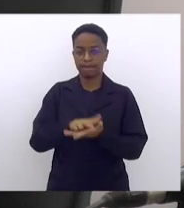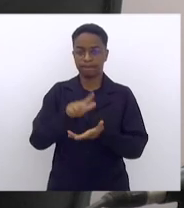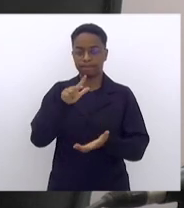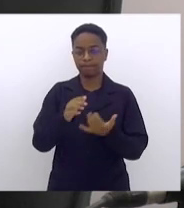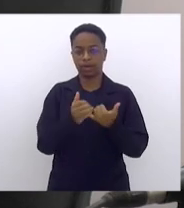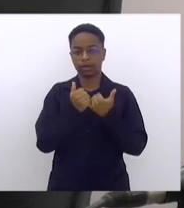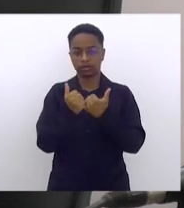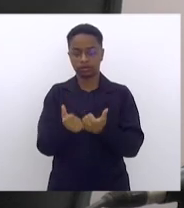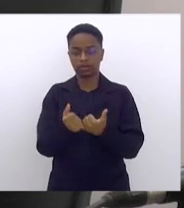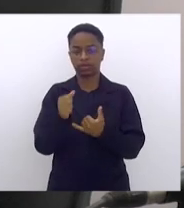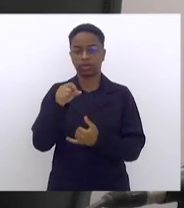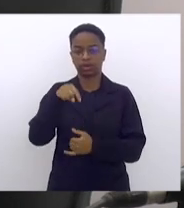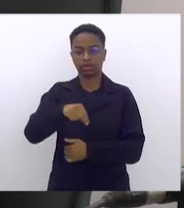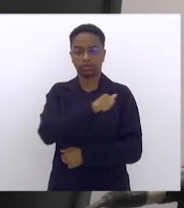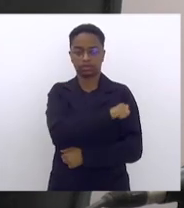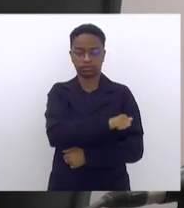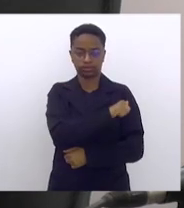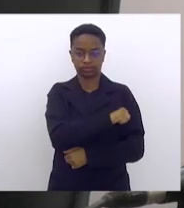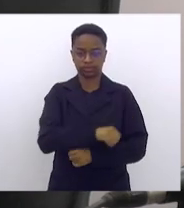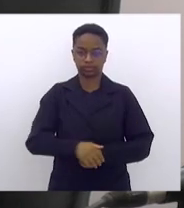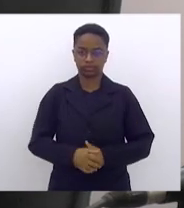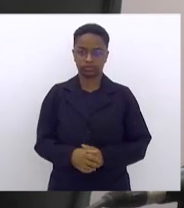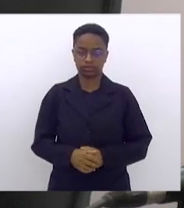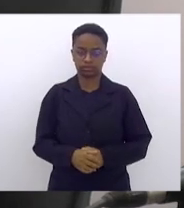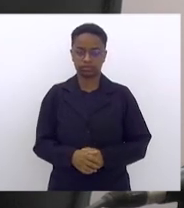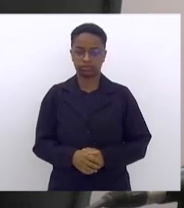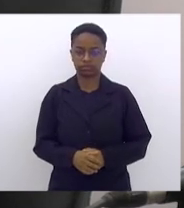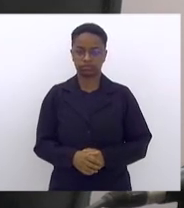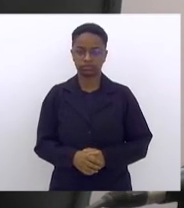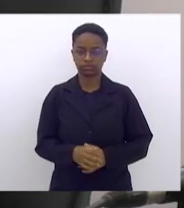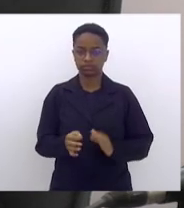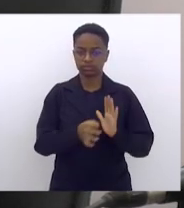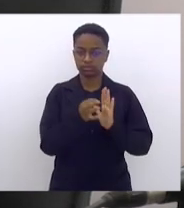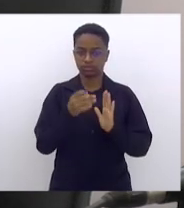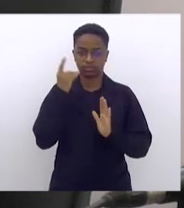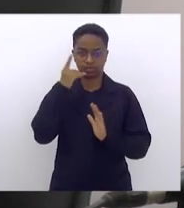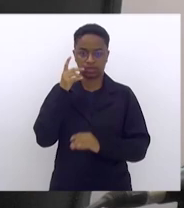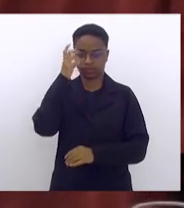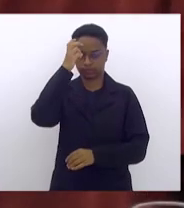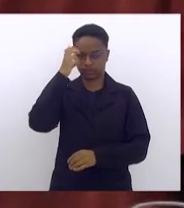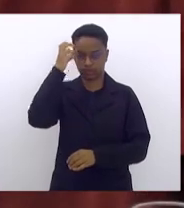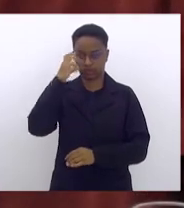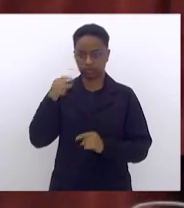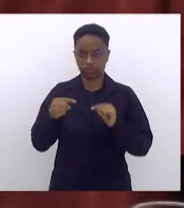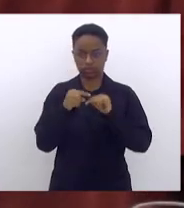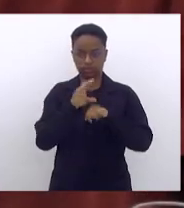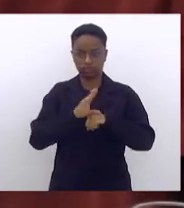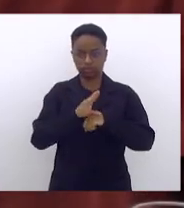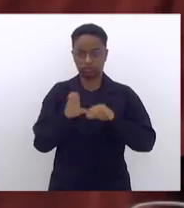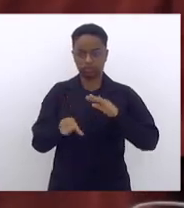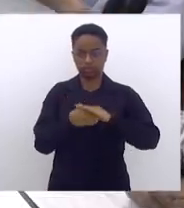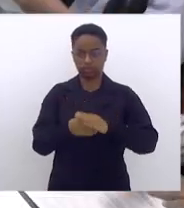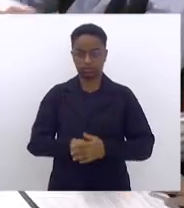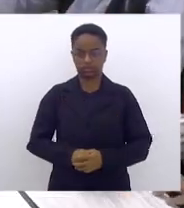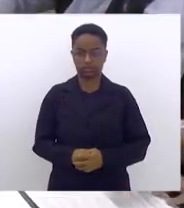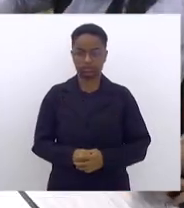cultural e turístico do Estado do Rio de Janeiro. Para parecer, deputada Verônica Lima. Constitucionalidade com emendas. Deputada